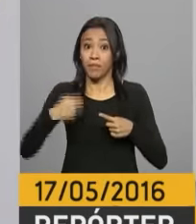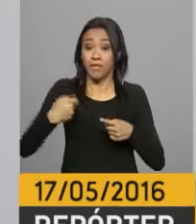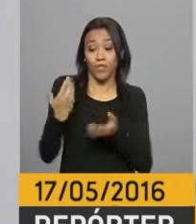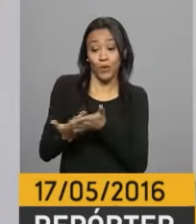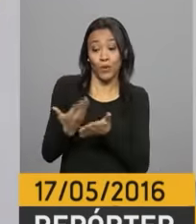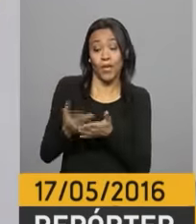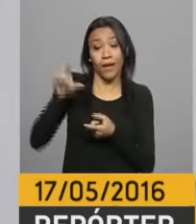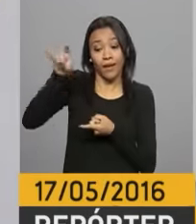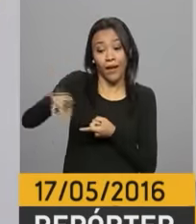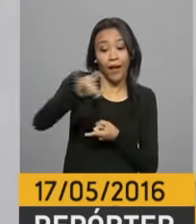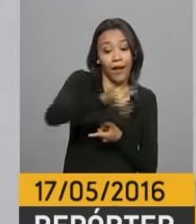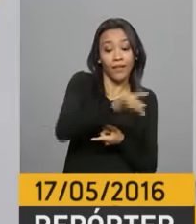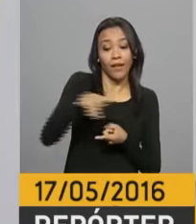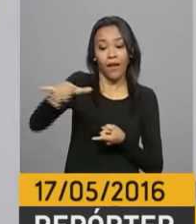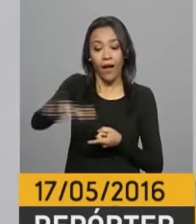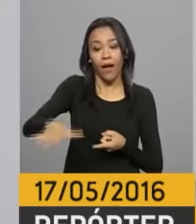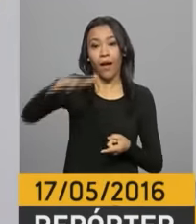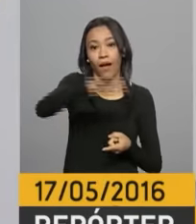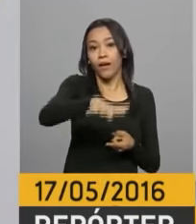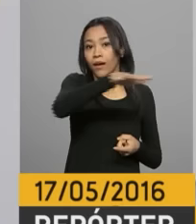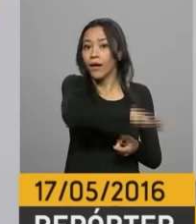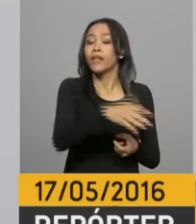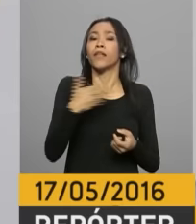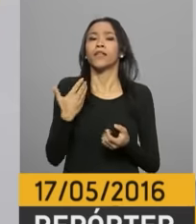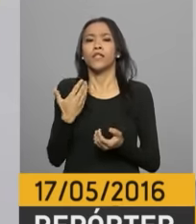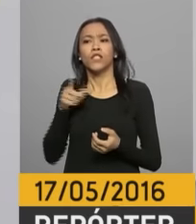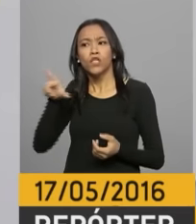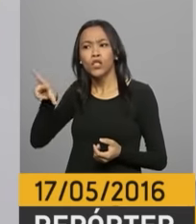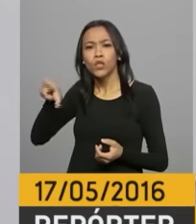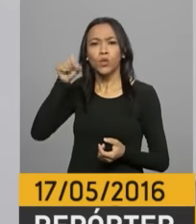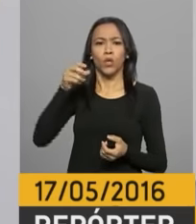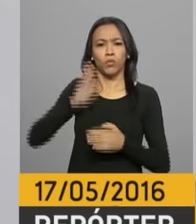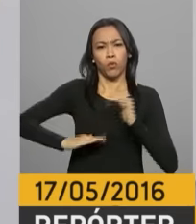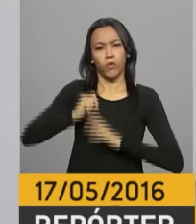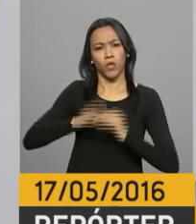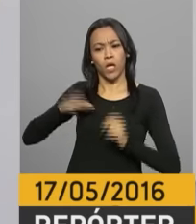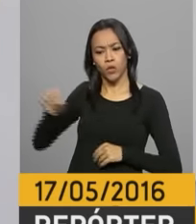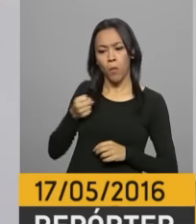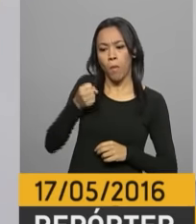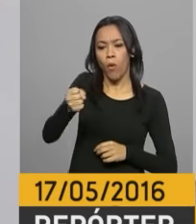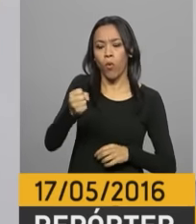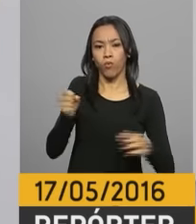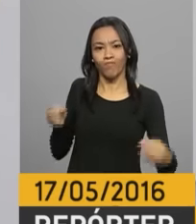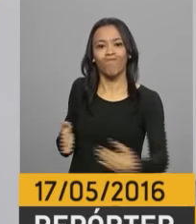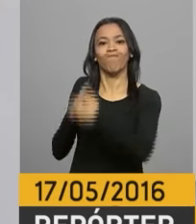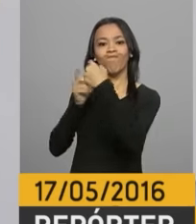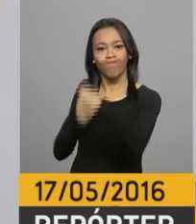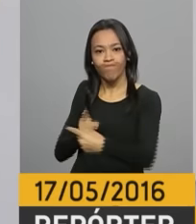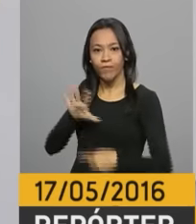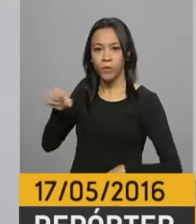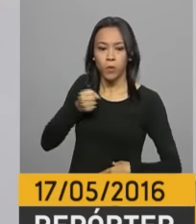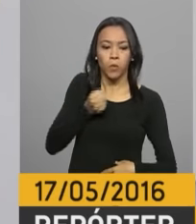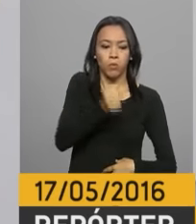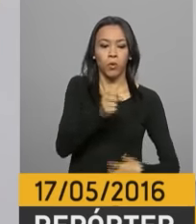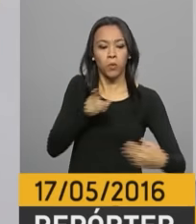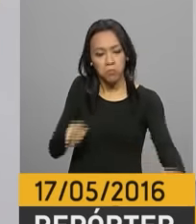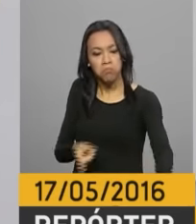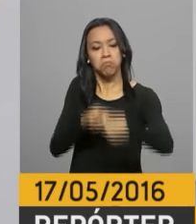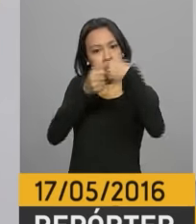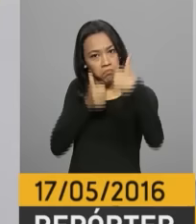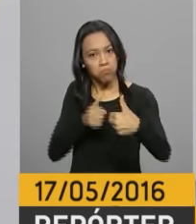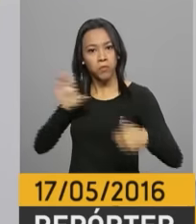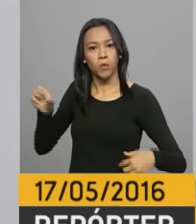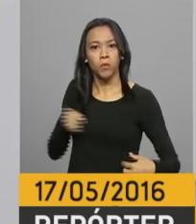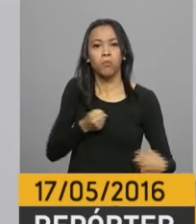estudar os diversos profissionais que eu estou levando em consideração e tomando as decisões